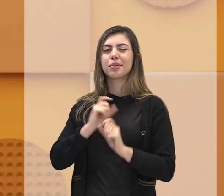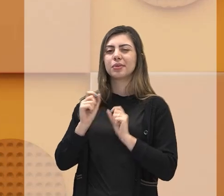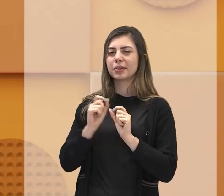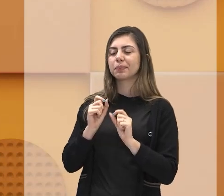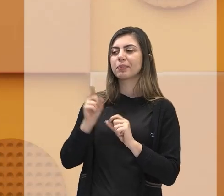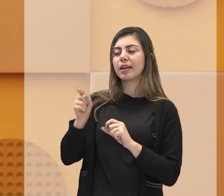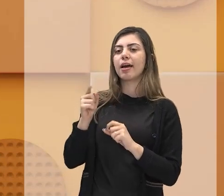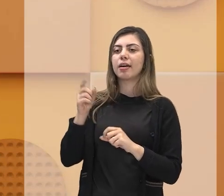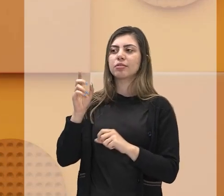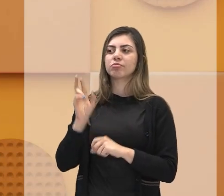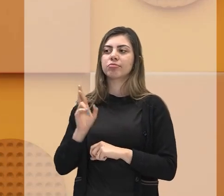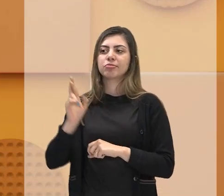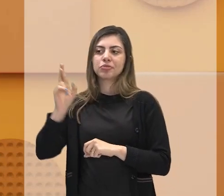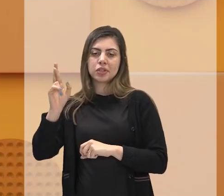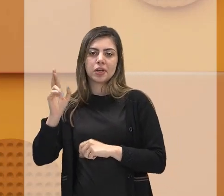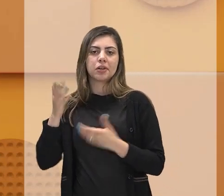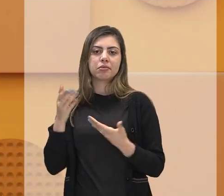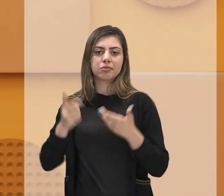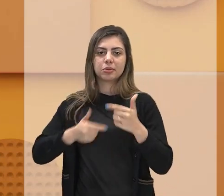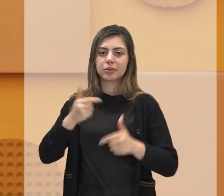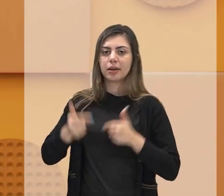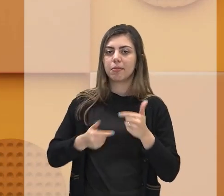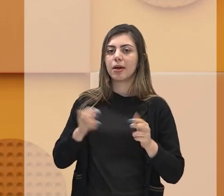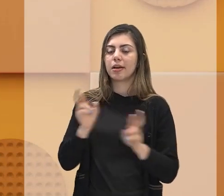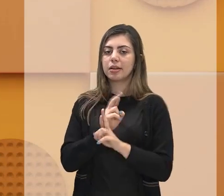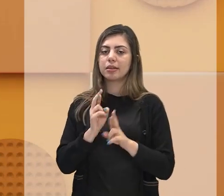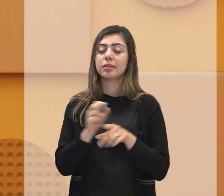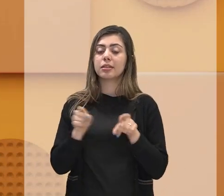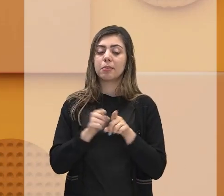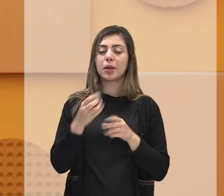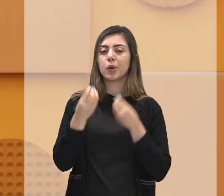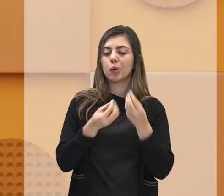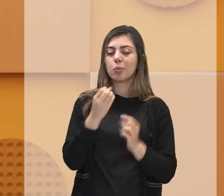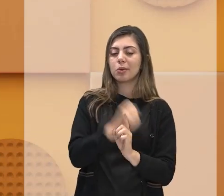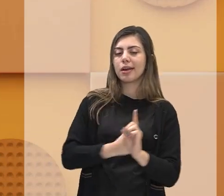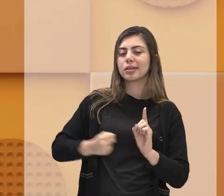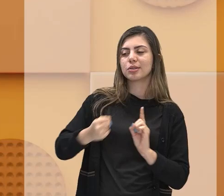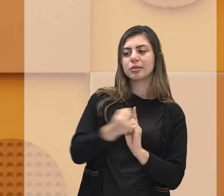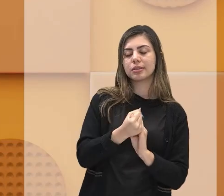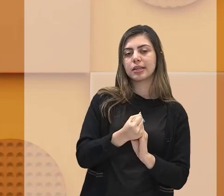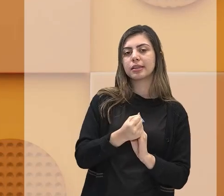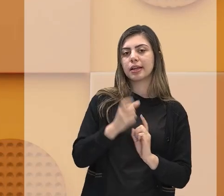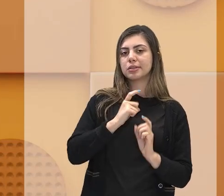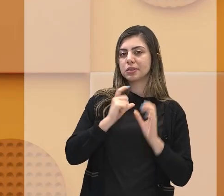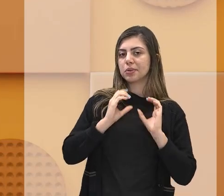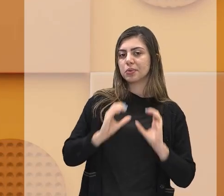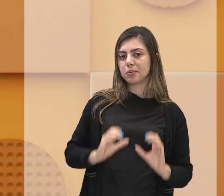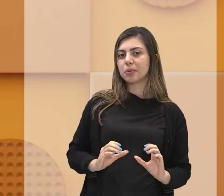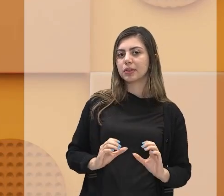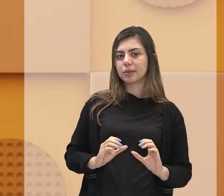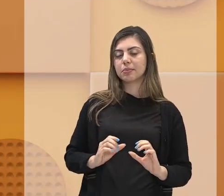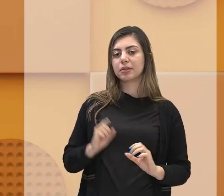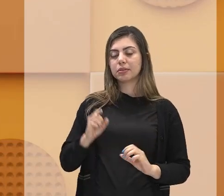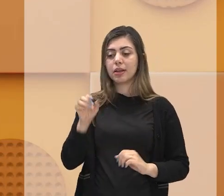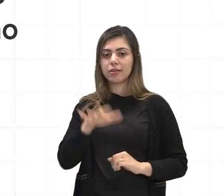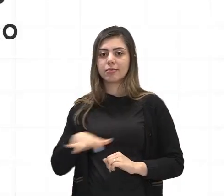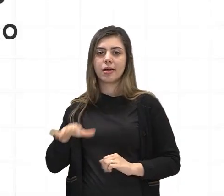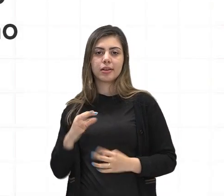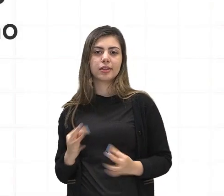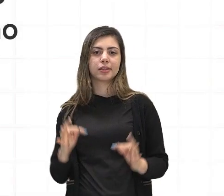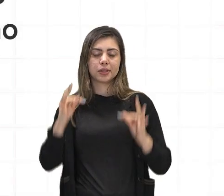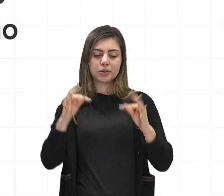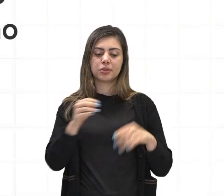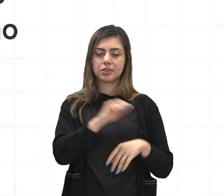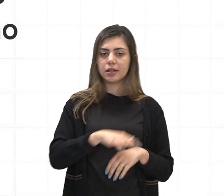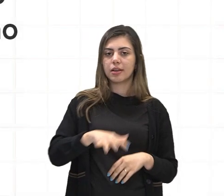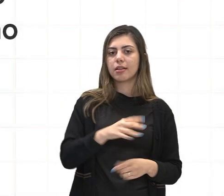como a sociedade se comporta perante a economia e a tecnologia. Ok?